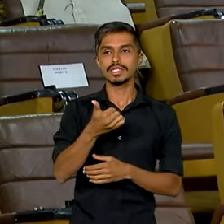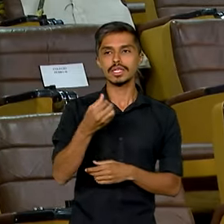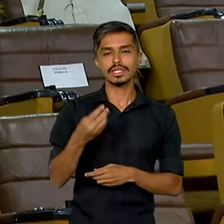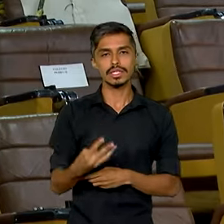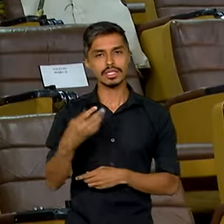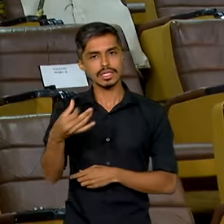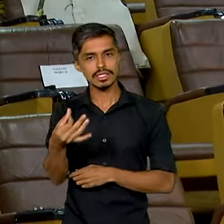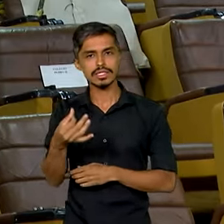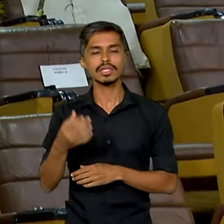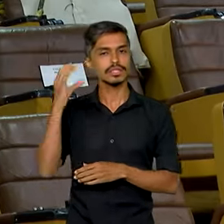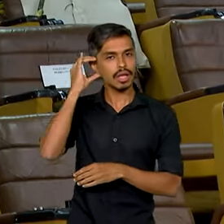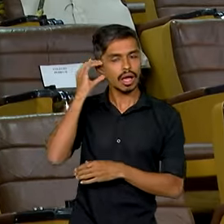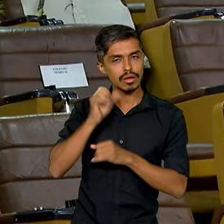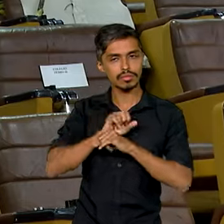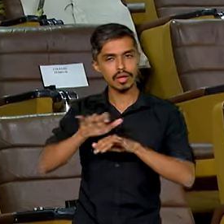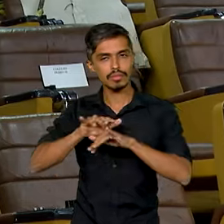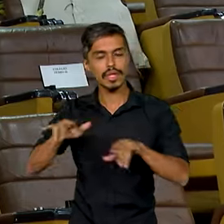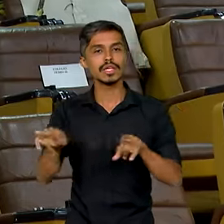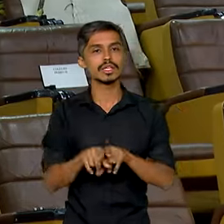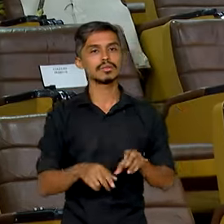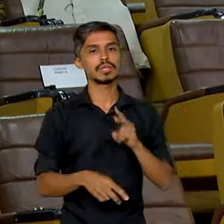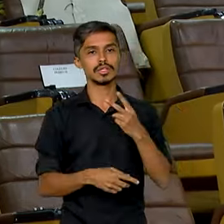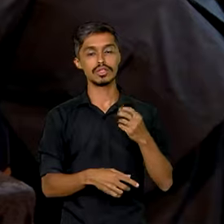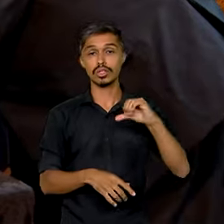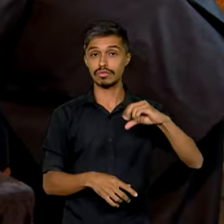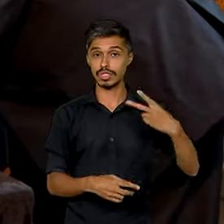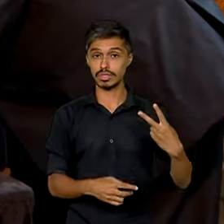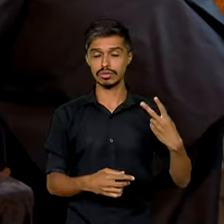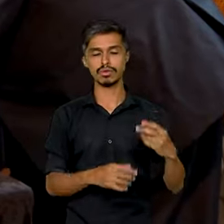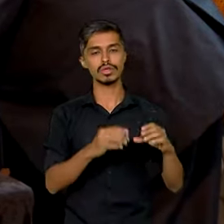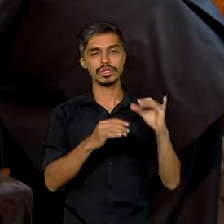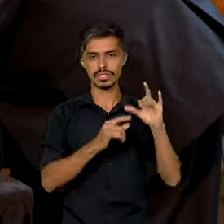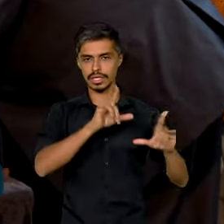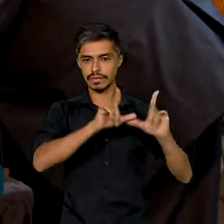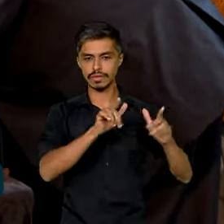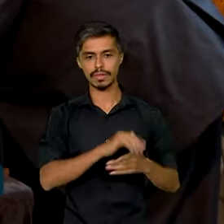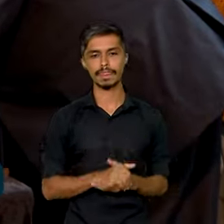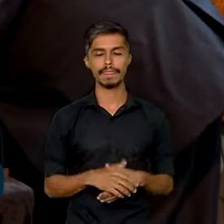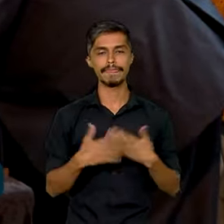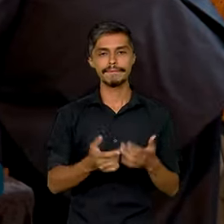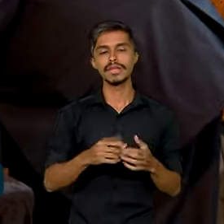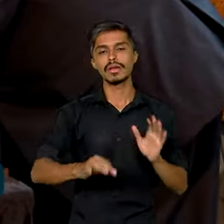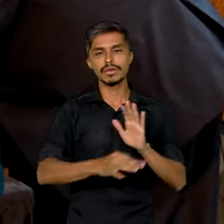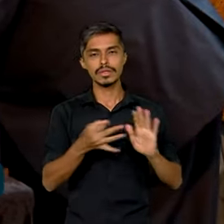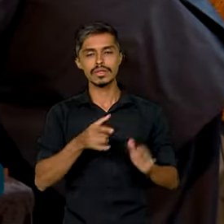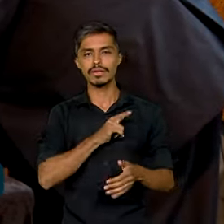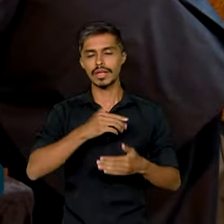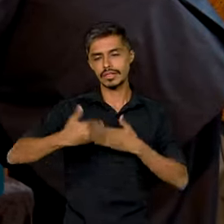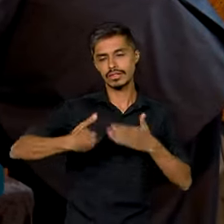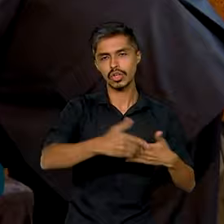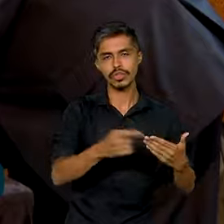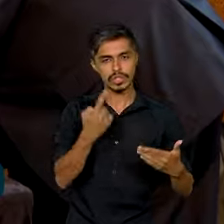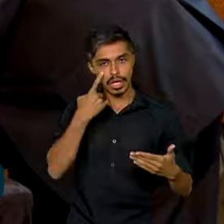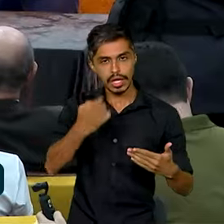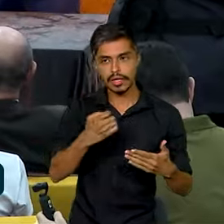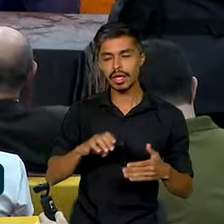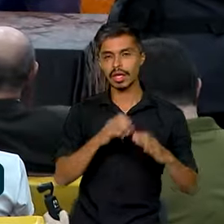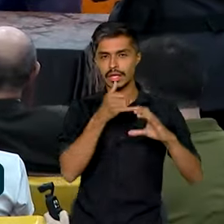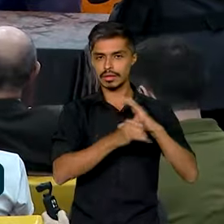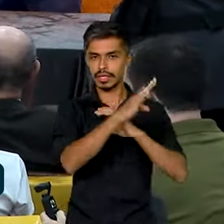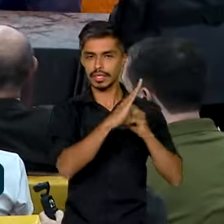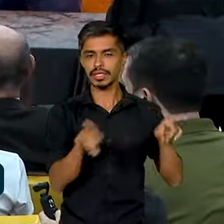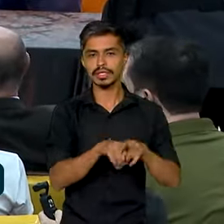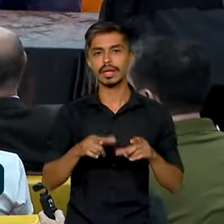136 emissoras de rádio e 92 canais de televisão. Na cerimônia, foram assinados protocolos de intenções entre a EBC e o